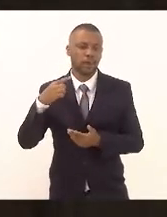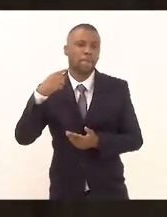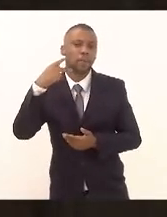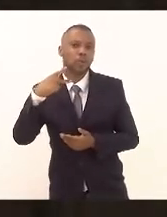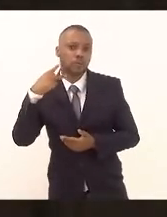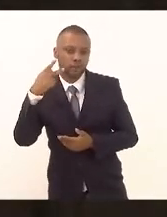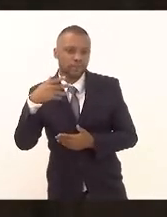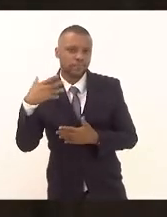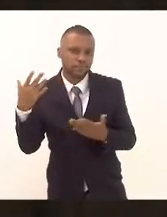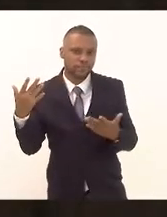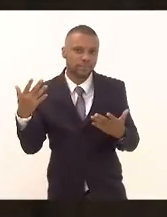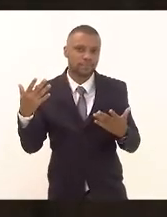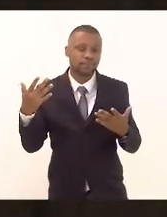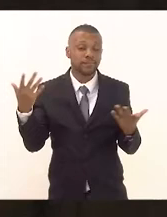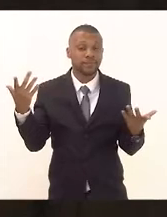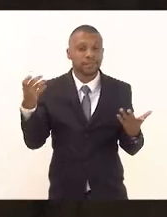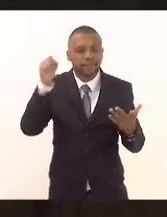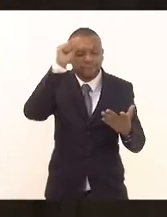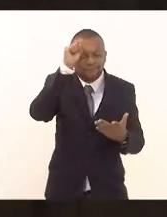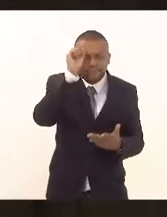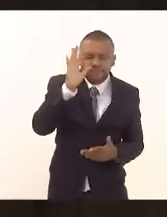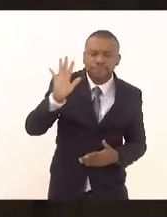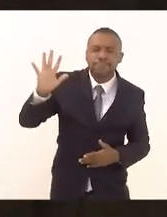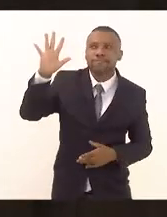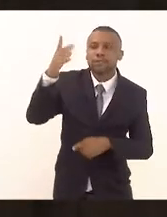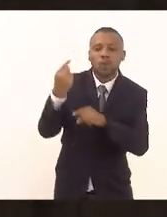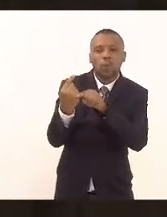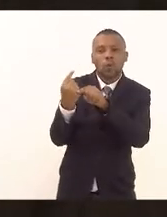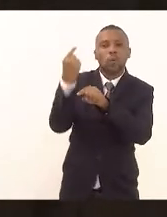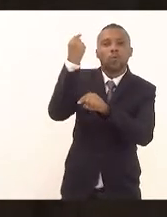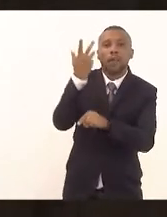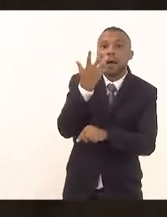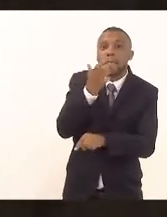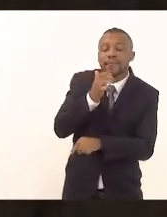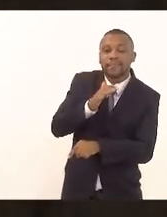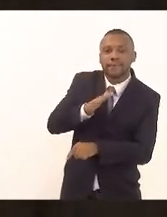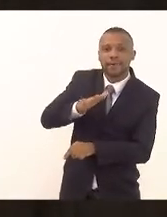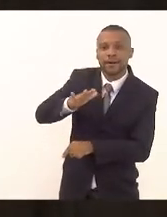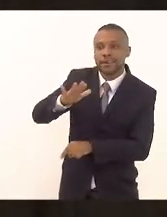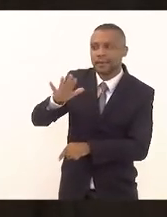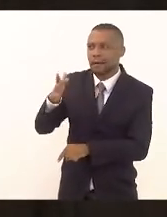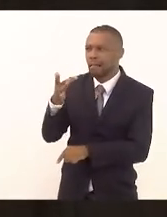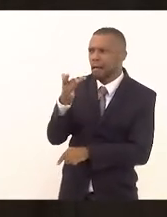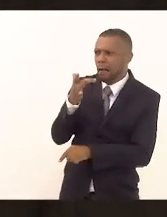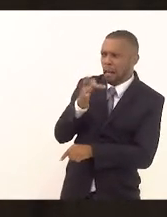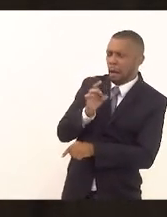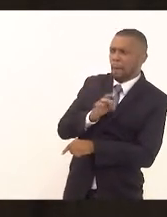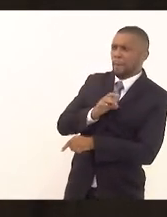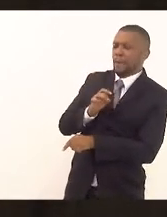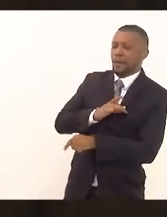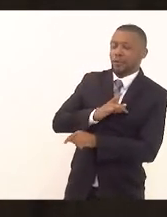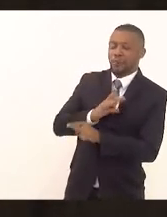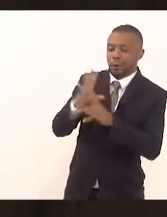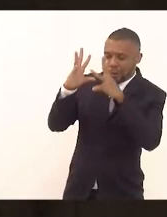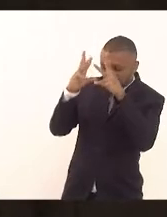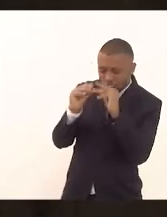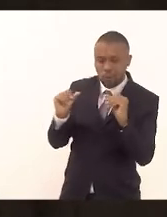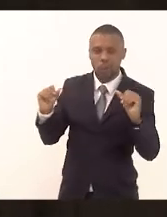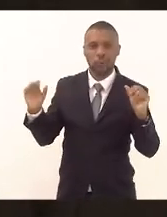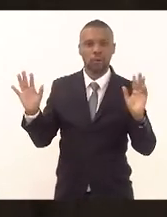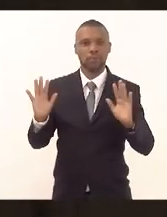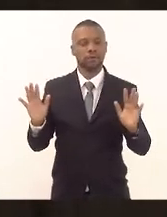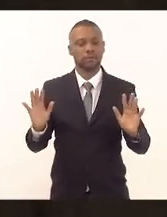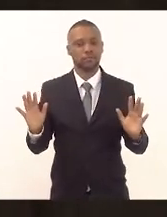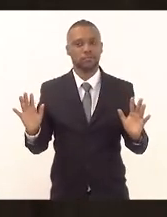Nas águas da minha infância, perdi o medo entre os repostos,